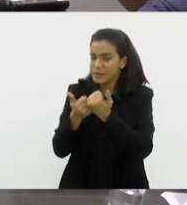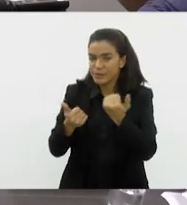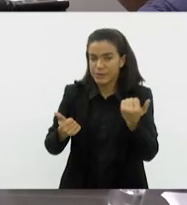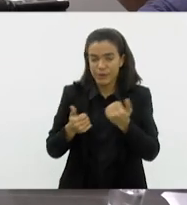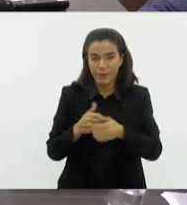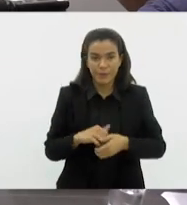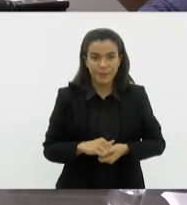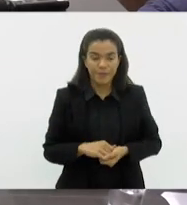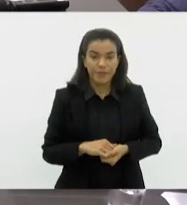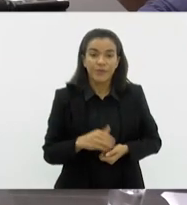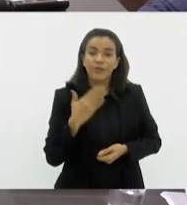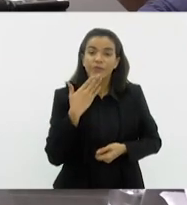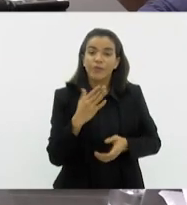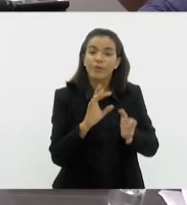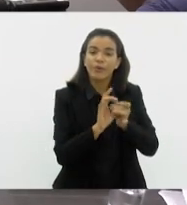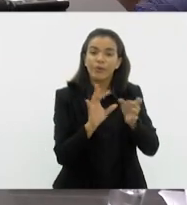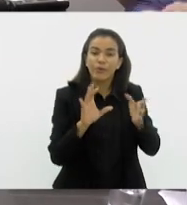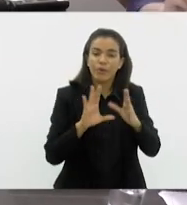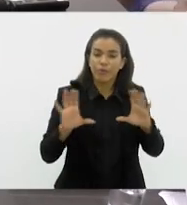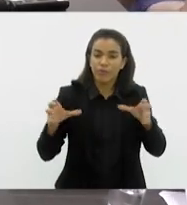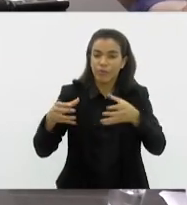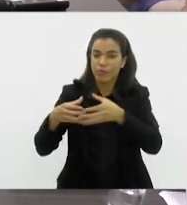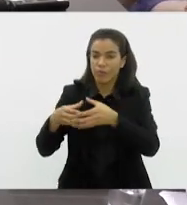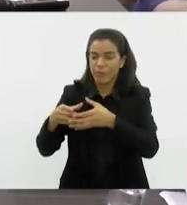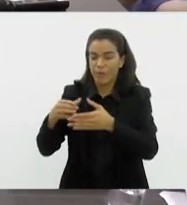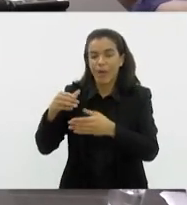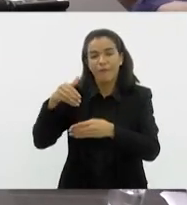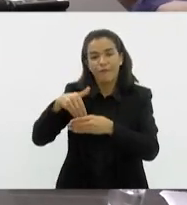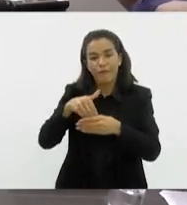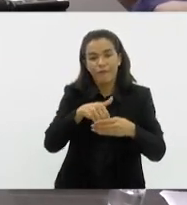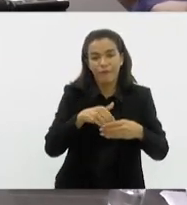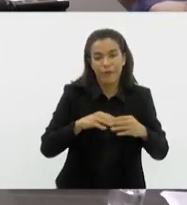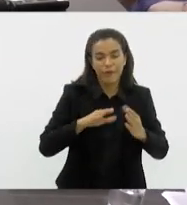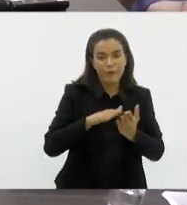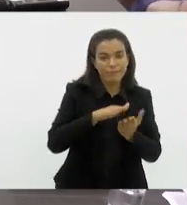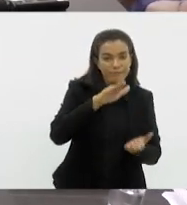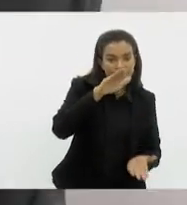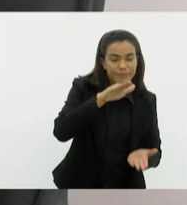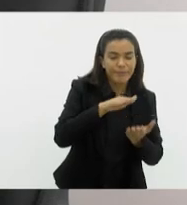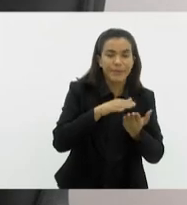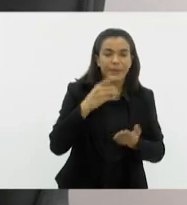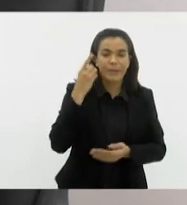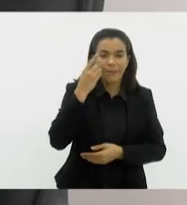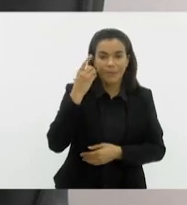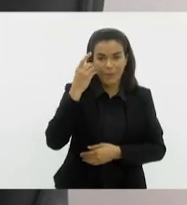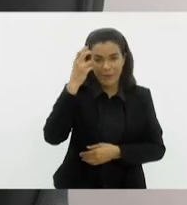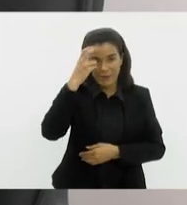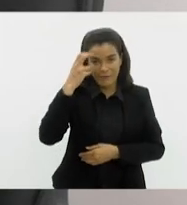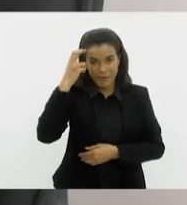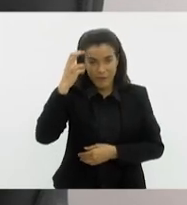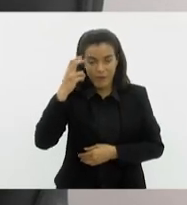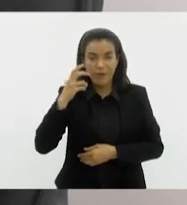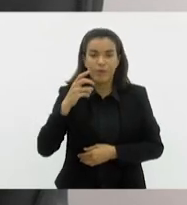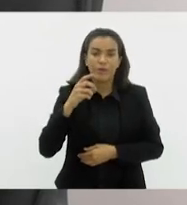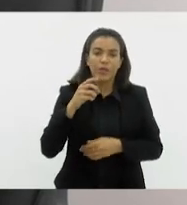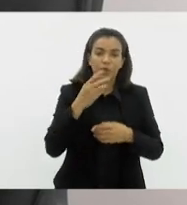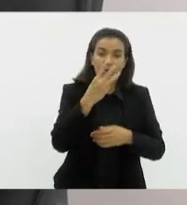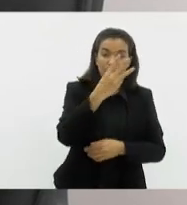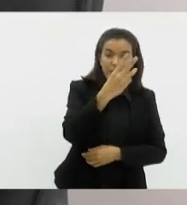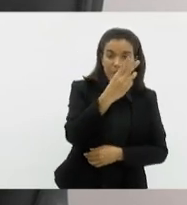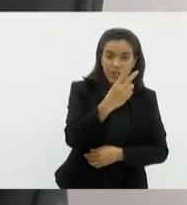vou pedir autorização do colegiado para votar em bloco os pareceres de relatoria da deputada Verônica, mais precisamente do